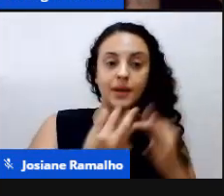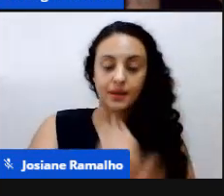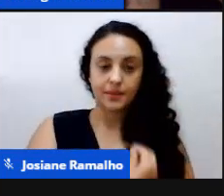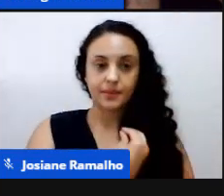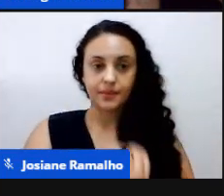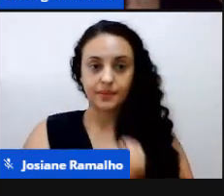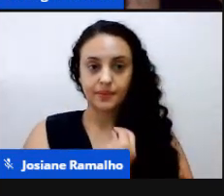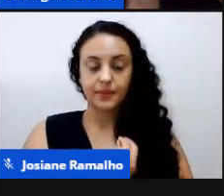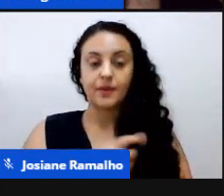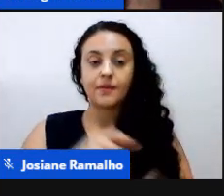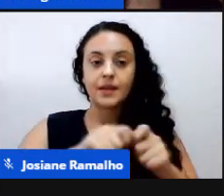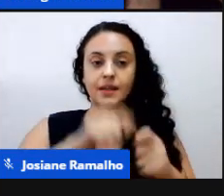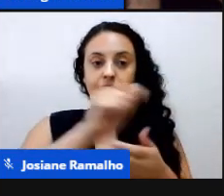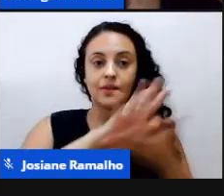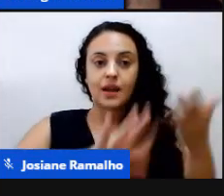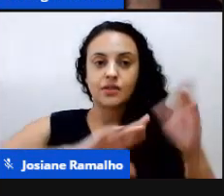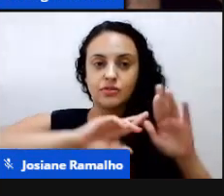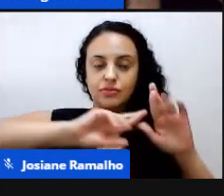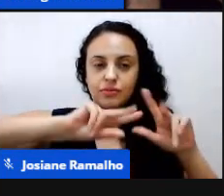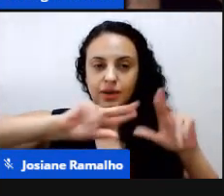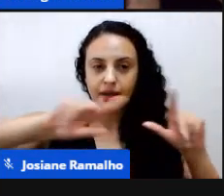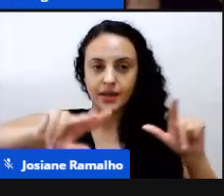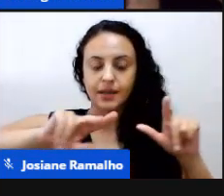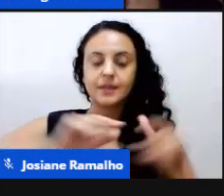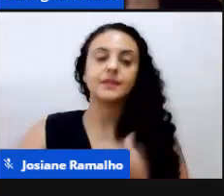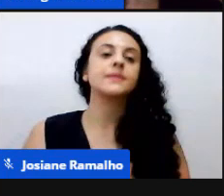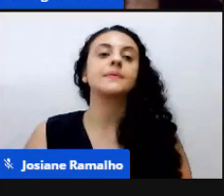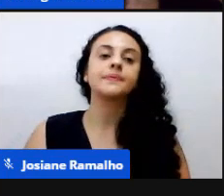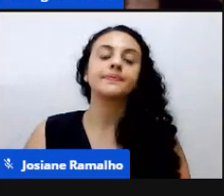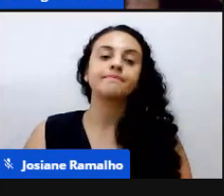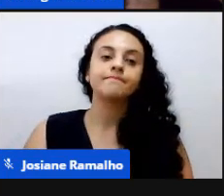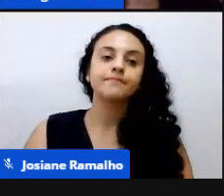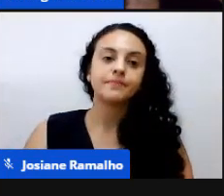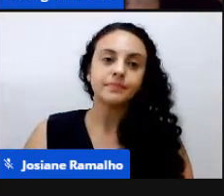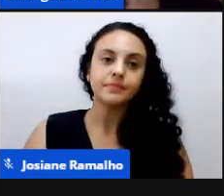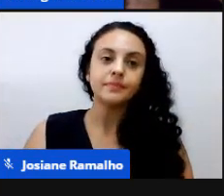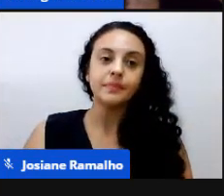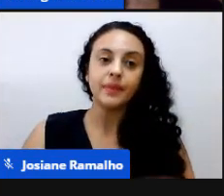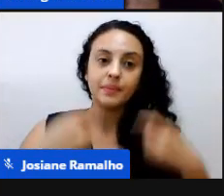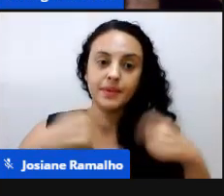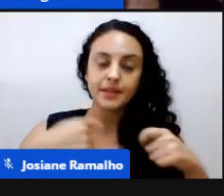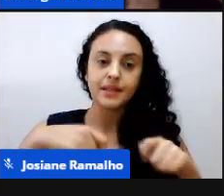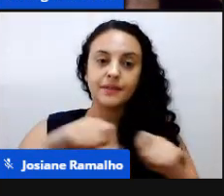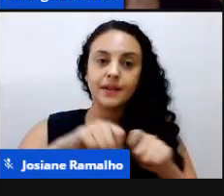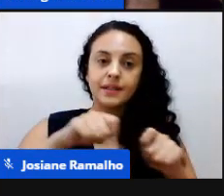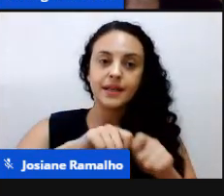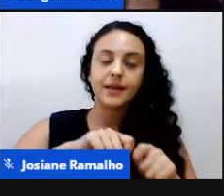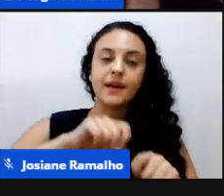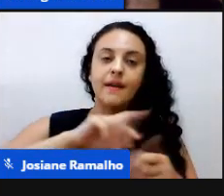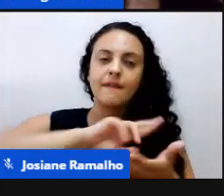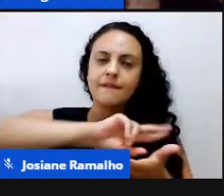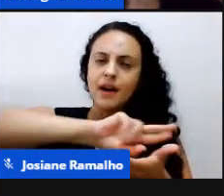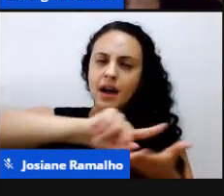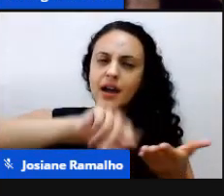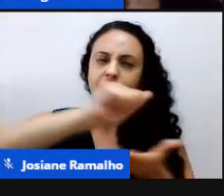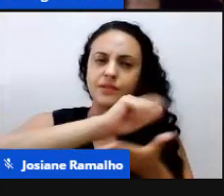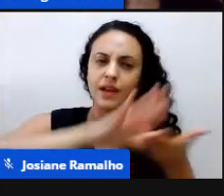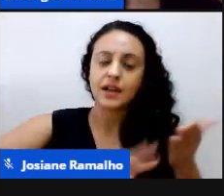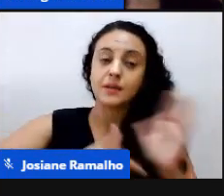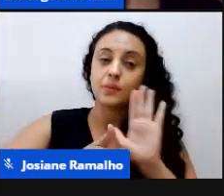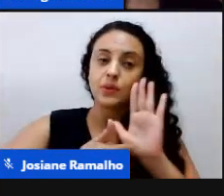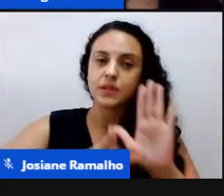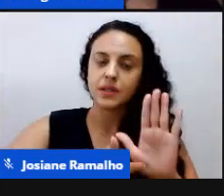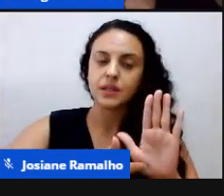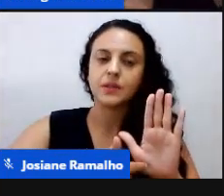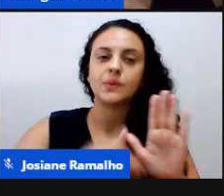Diversificar as atividades e as explicações, tem que fazer diversos tipos de atividades, professores, exemplificando, se for